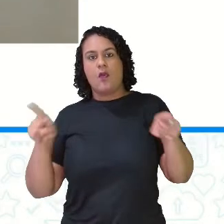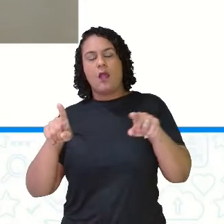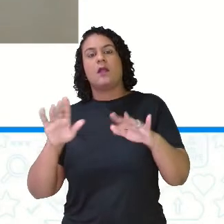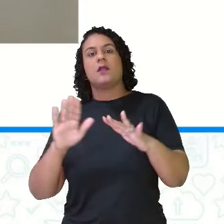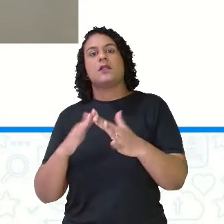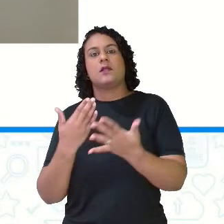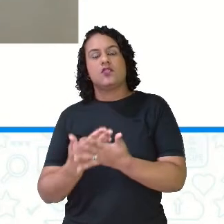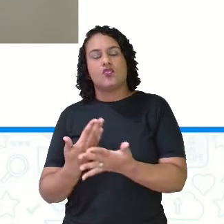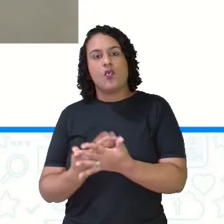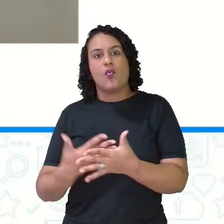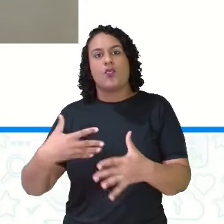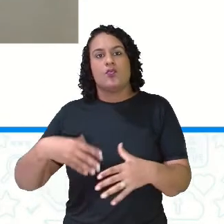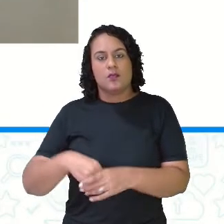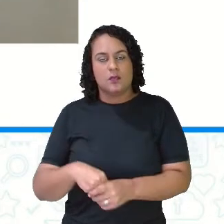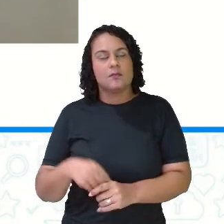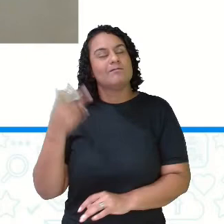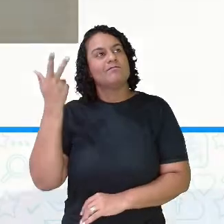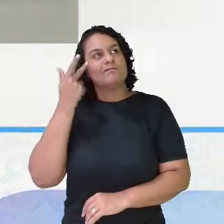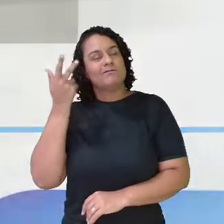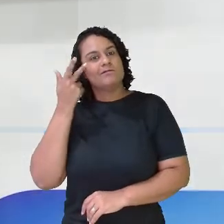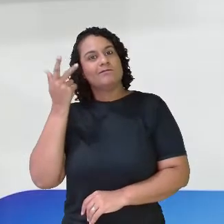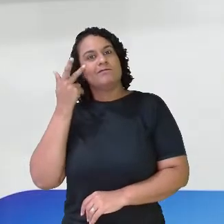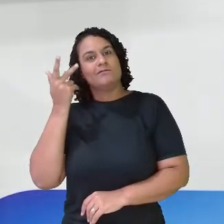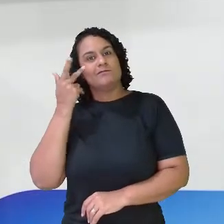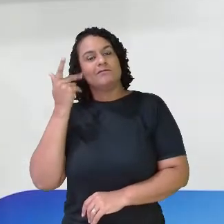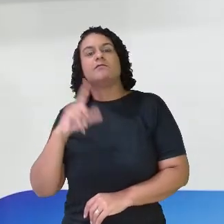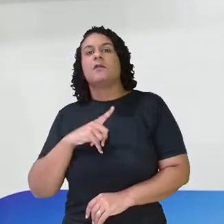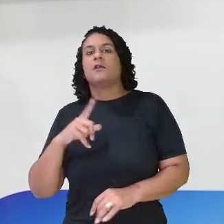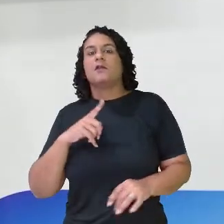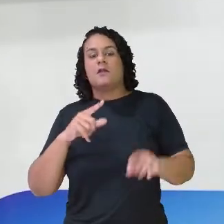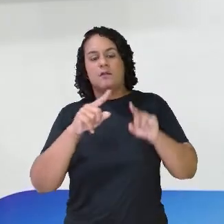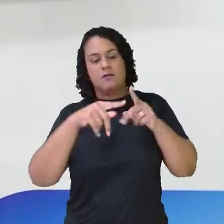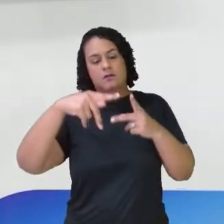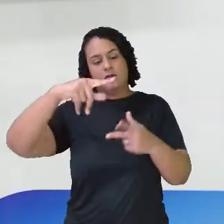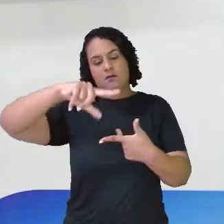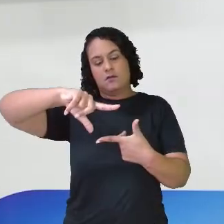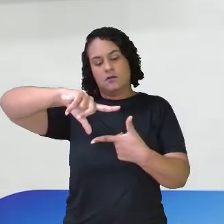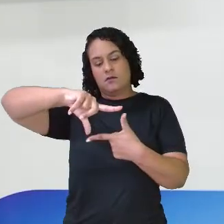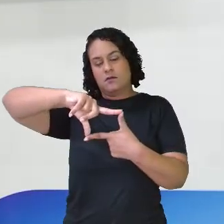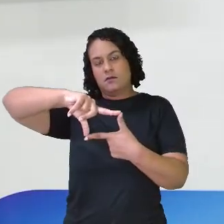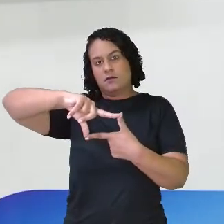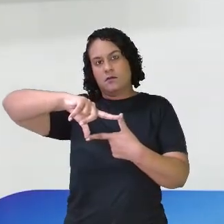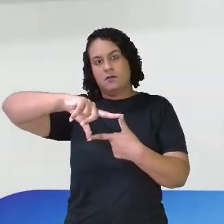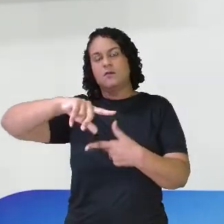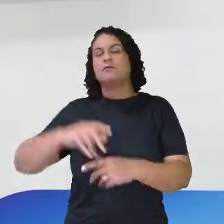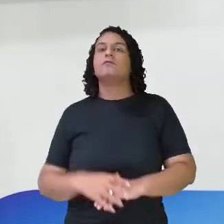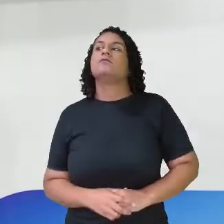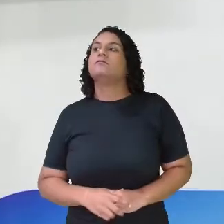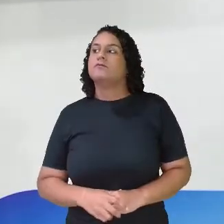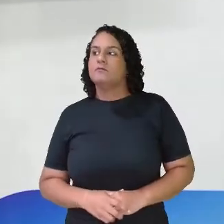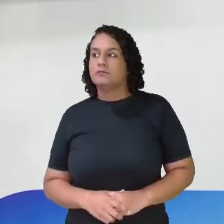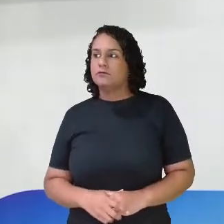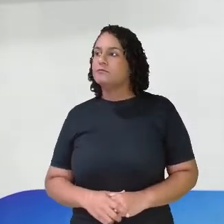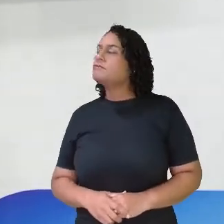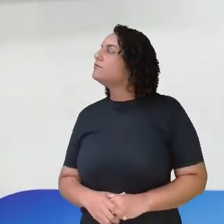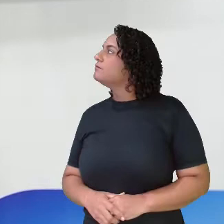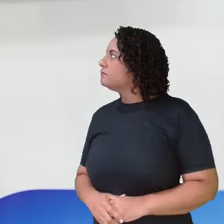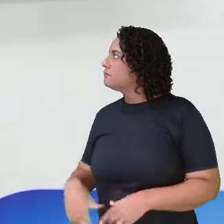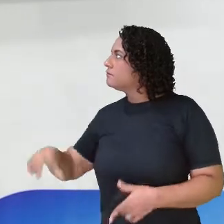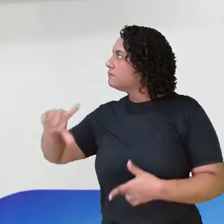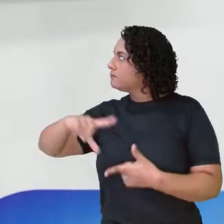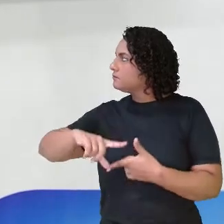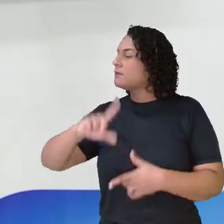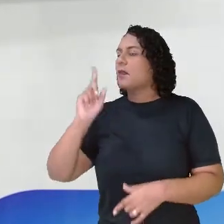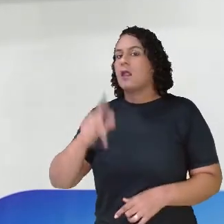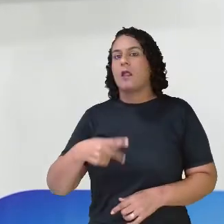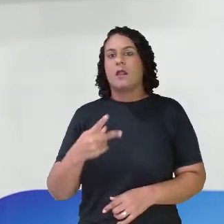também. Normalmente, ele tem formato retangular. Retângulo, forma geométrica